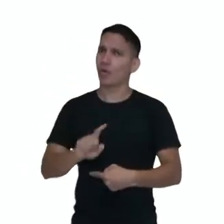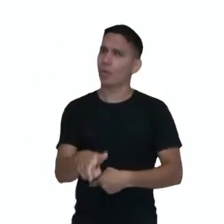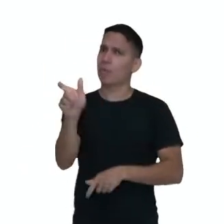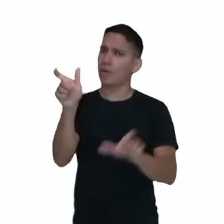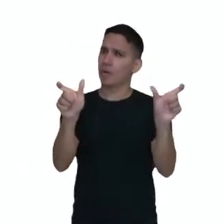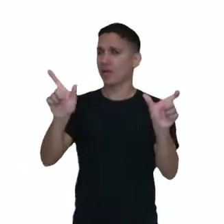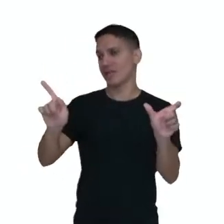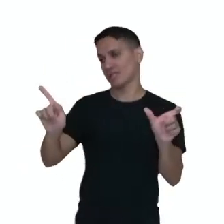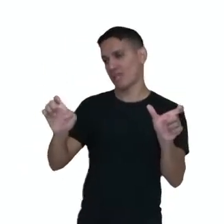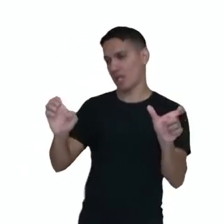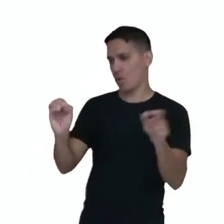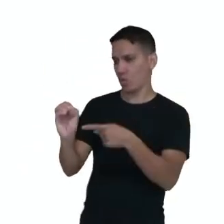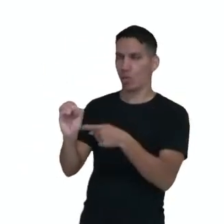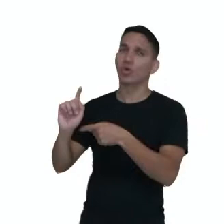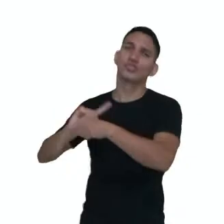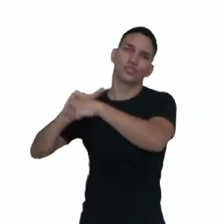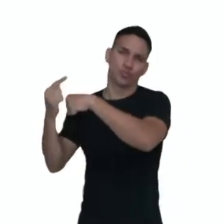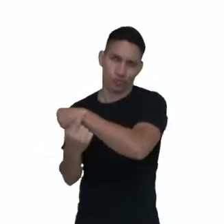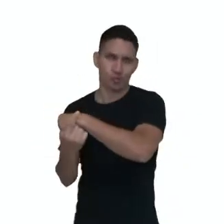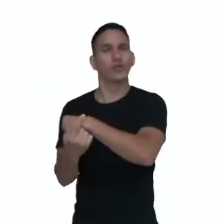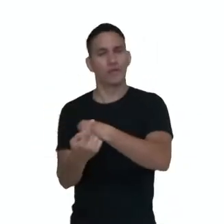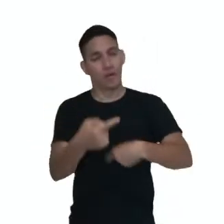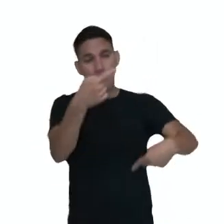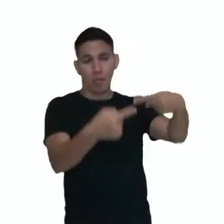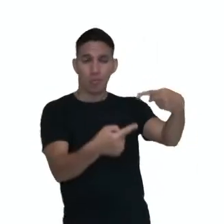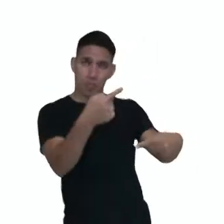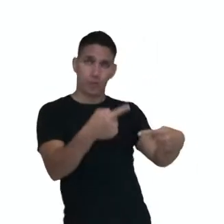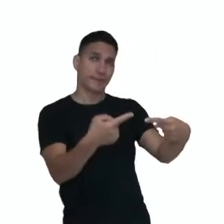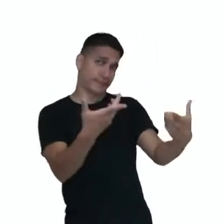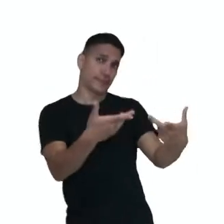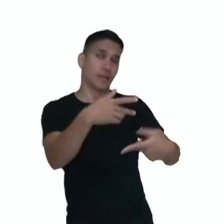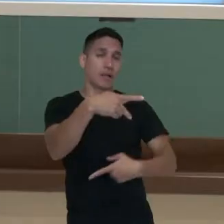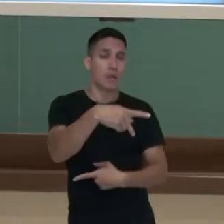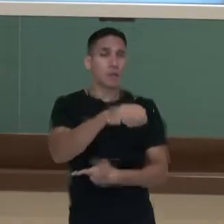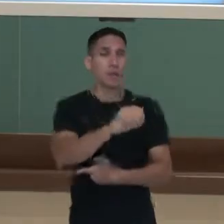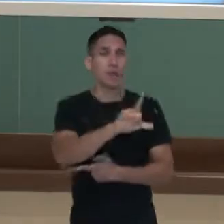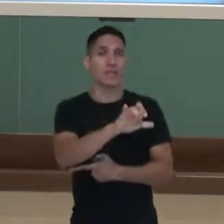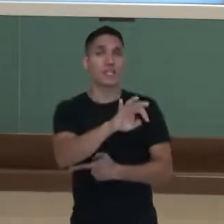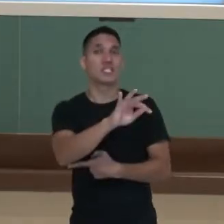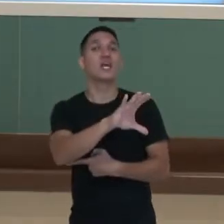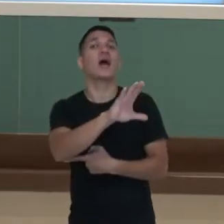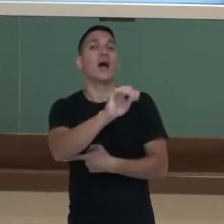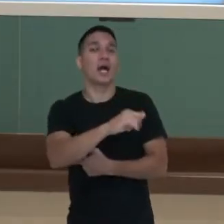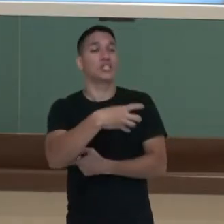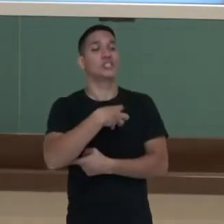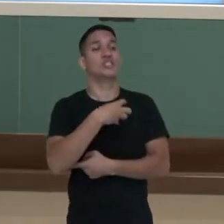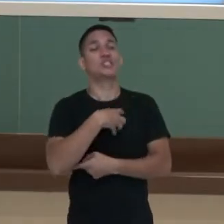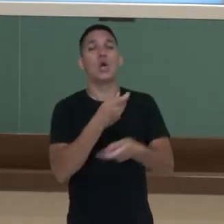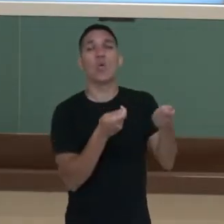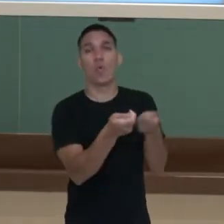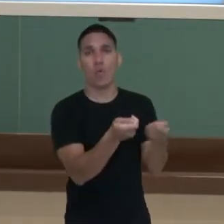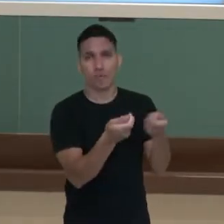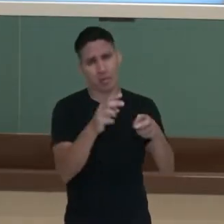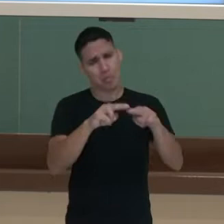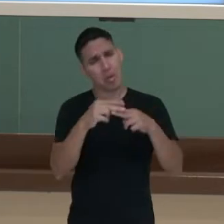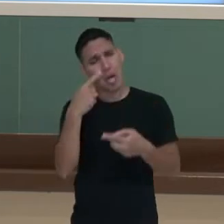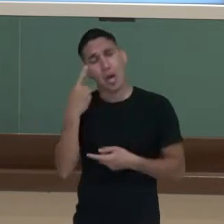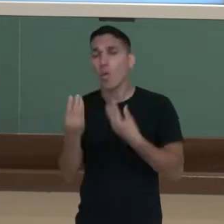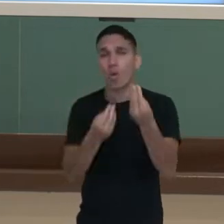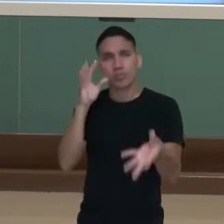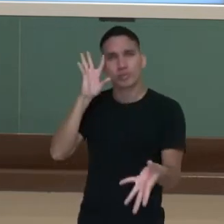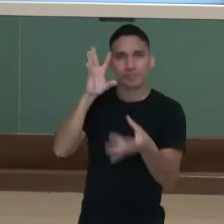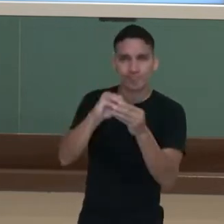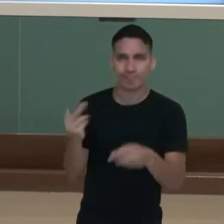né? Geografia. Política, né? Formas de poder. Então, é isso que nós iremos entender aí. Então,